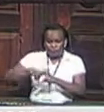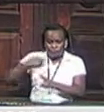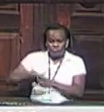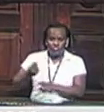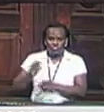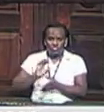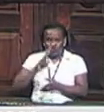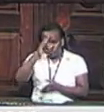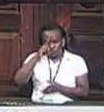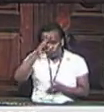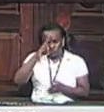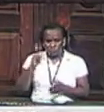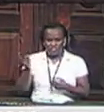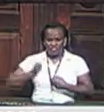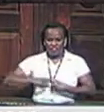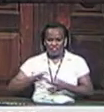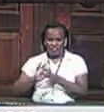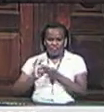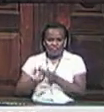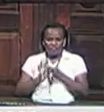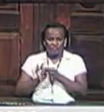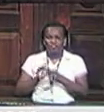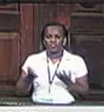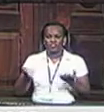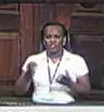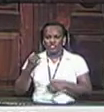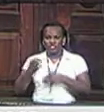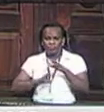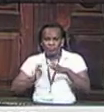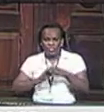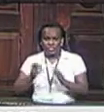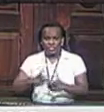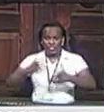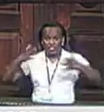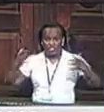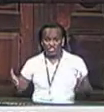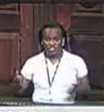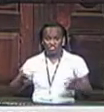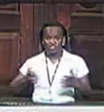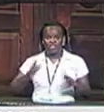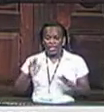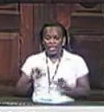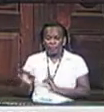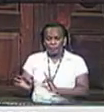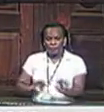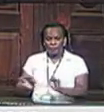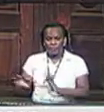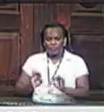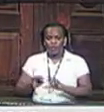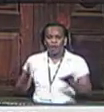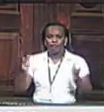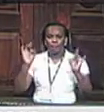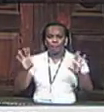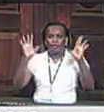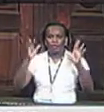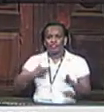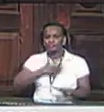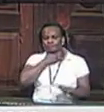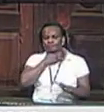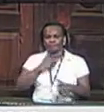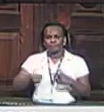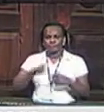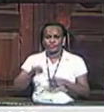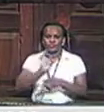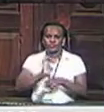essa relação promíscua com empreiteiros e grandes empresas são o pano de fundo da crise que se desenhou no Estado do Rio